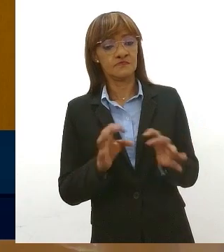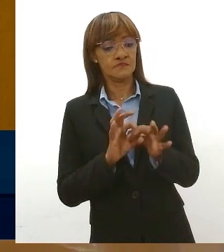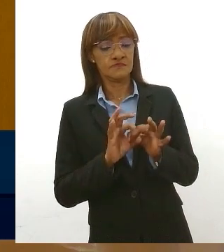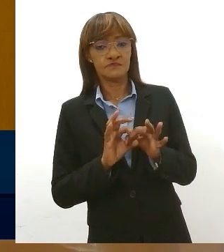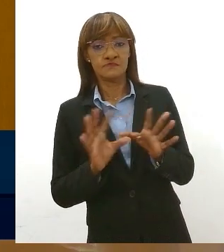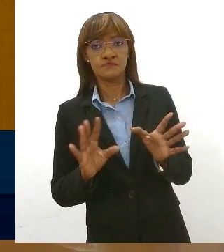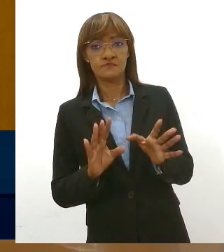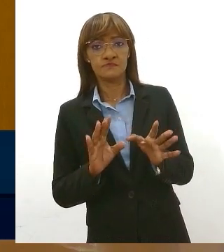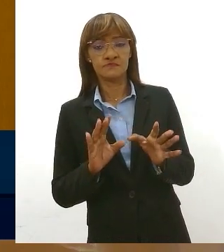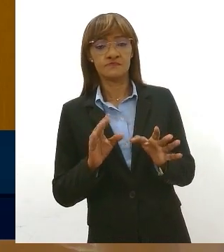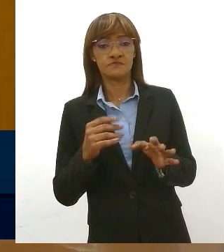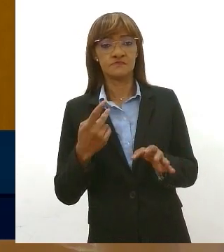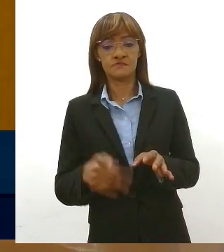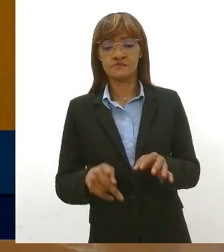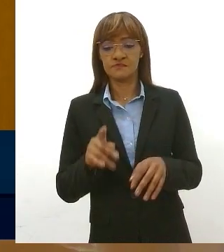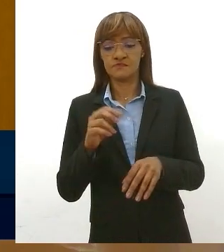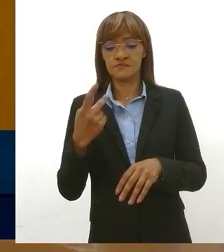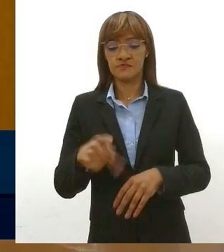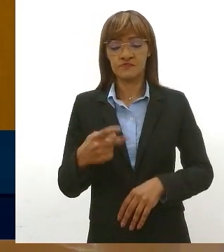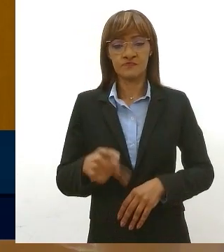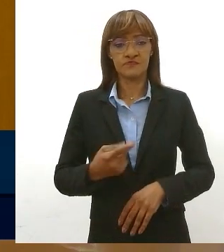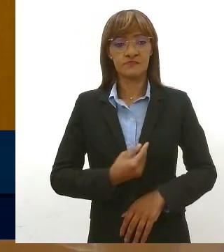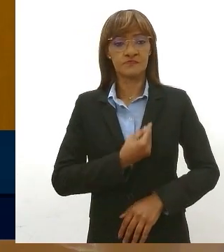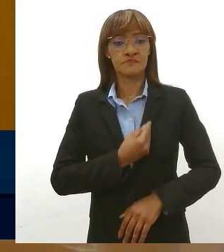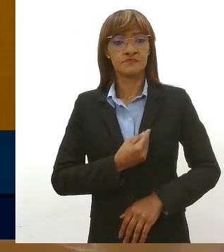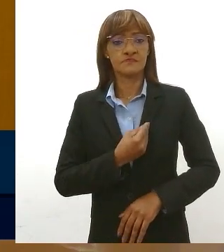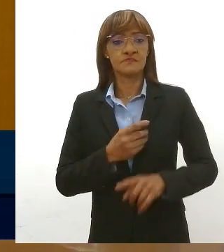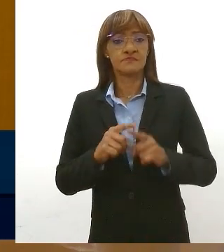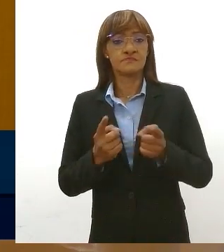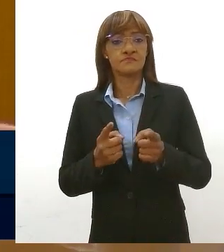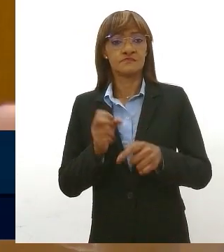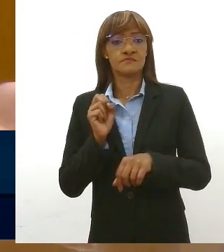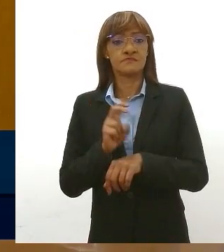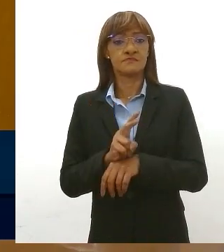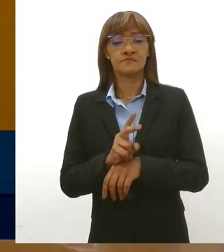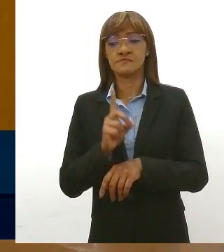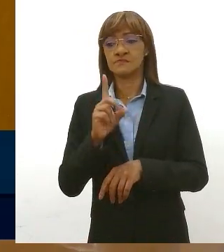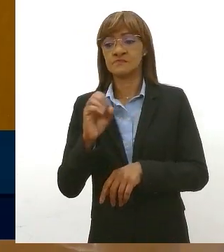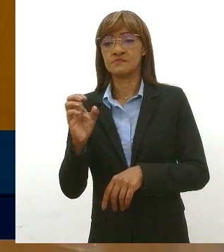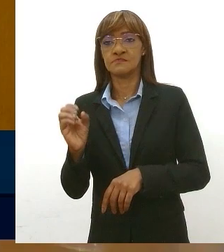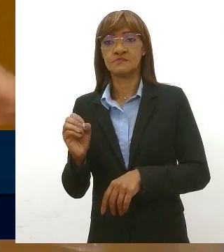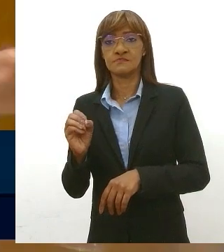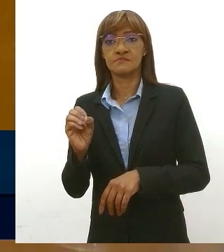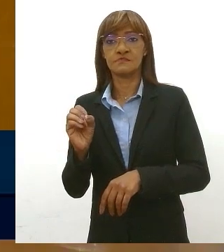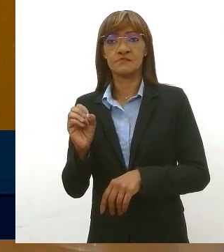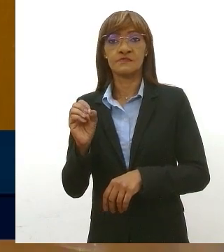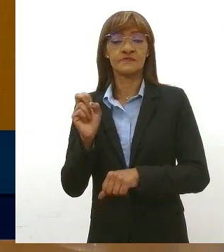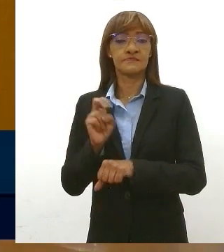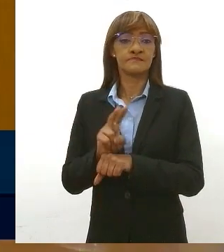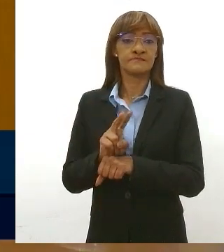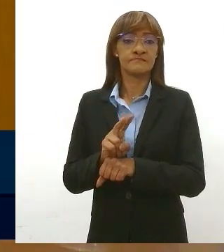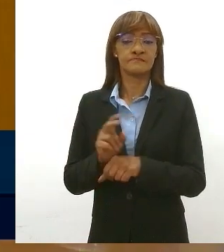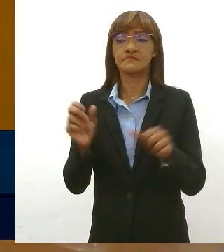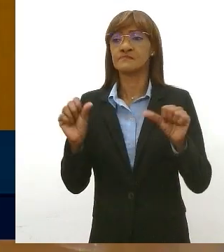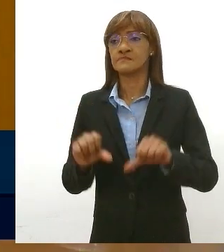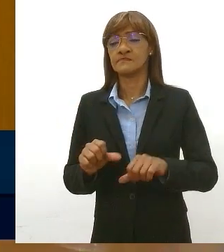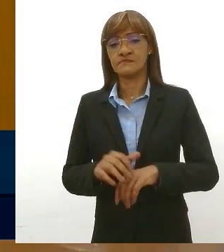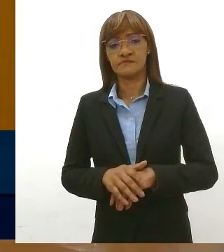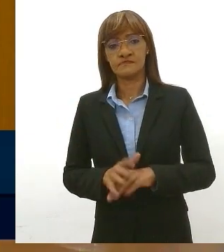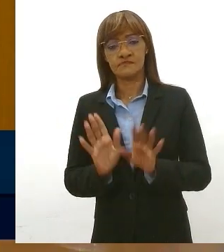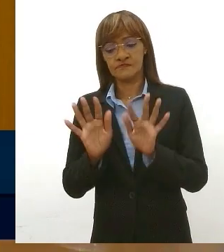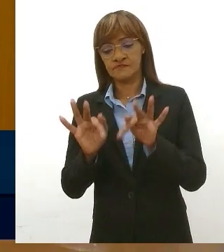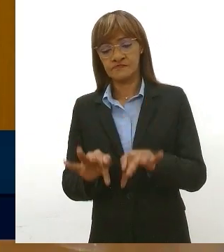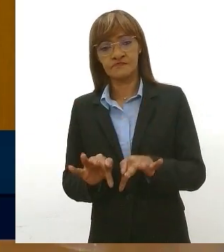local onde eles ficam, e quando vão gerar, geram 100 empregos, 150. E pior, deputado Marcelo, depois que termina aquele prazo, eles vão embora.